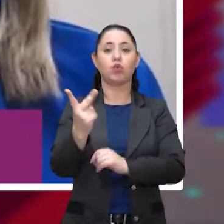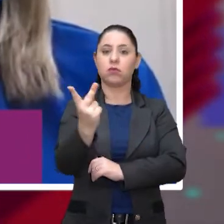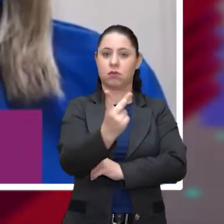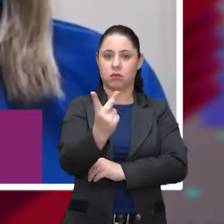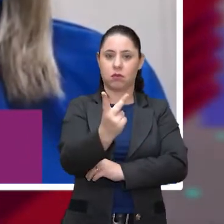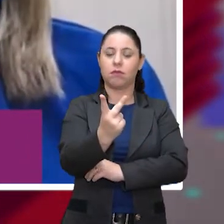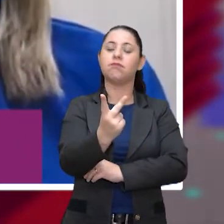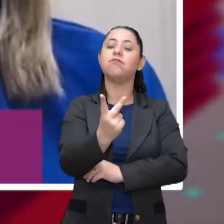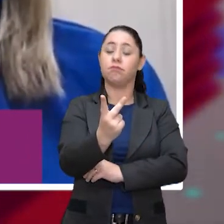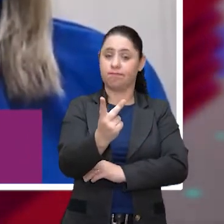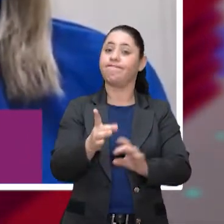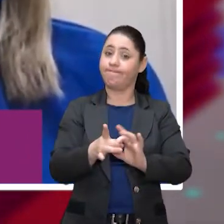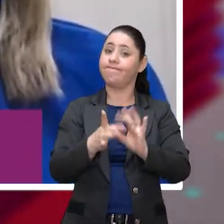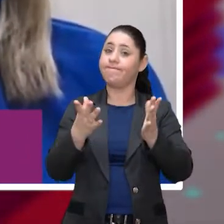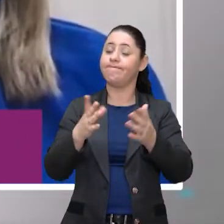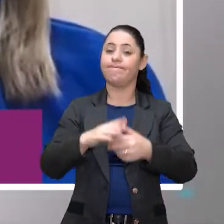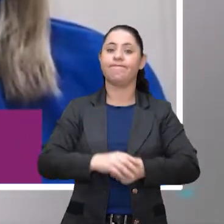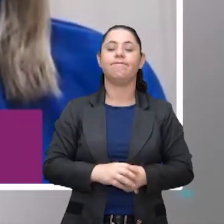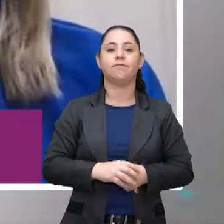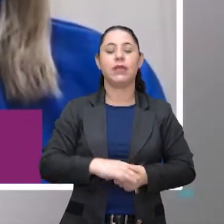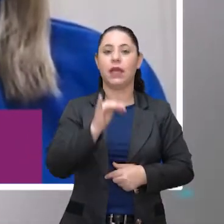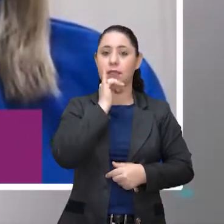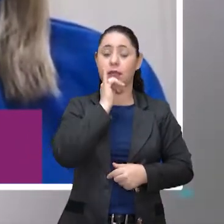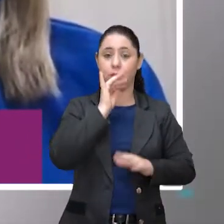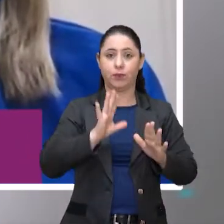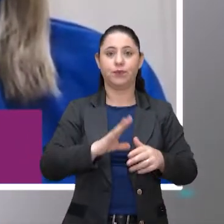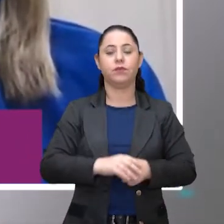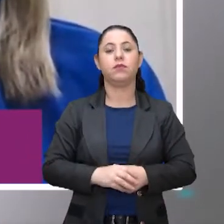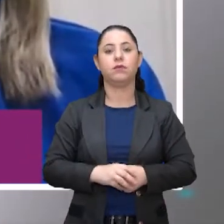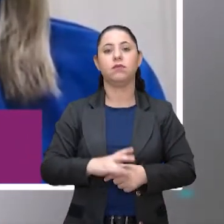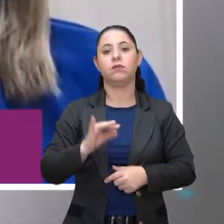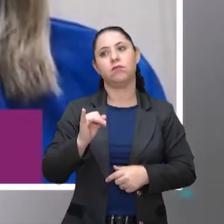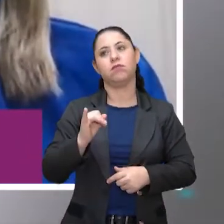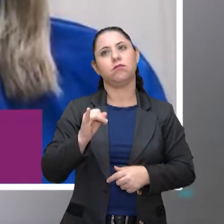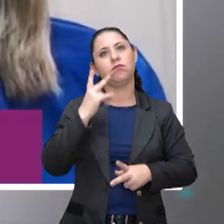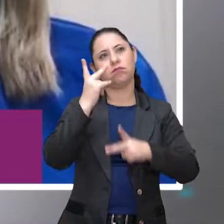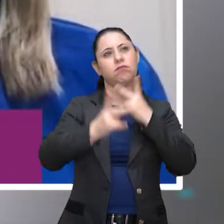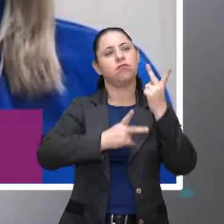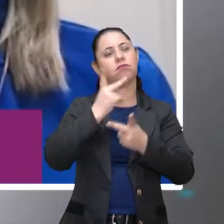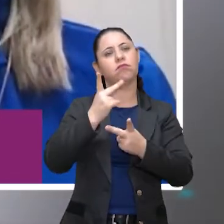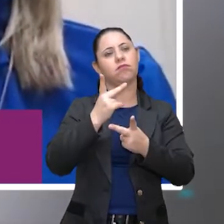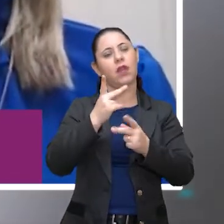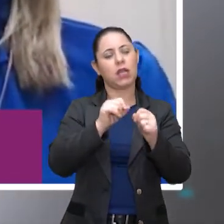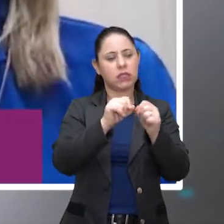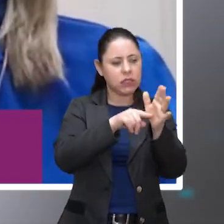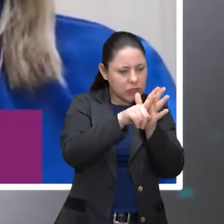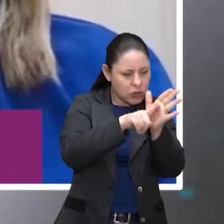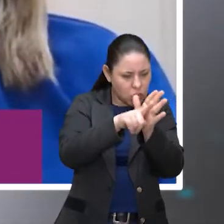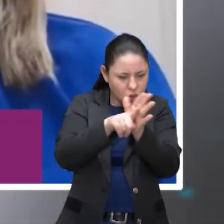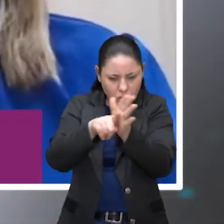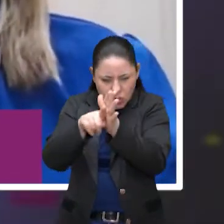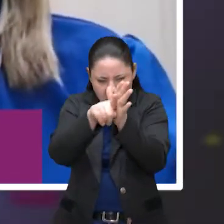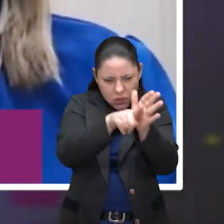Isso também é disponível. Por exemplo, se a gente for falar em exames de rastreamento,